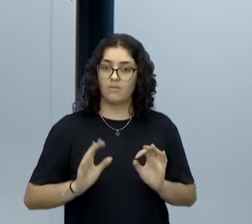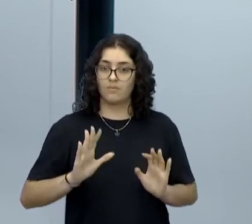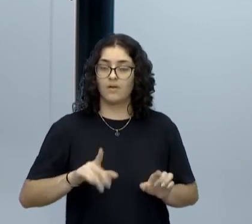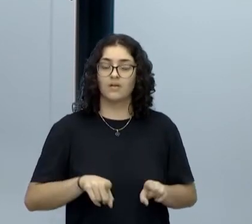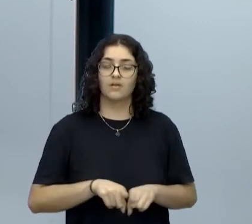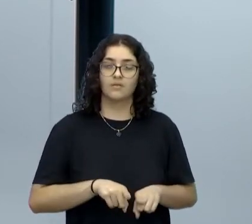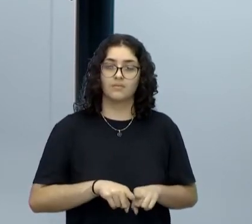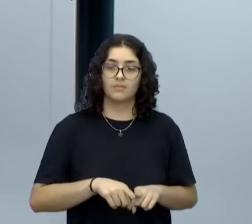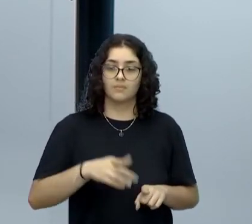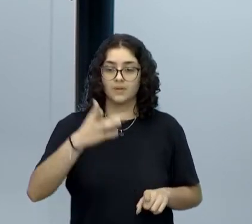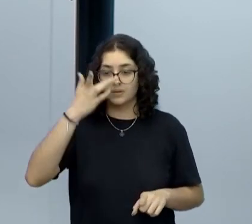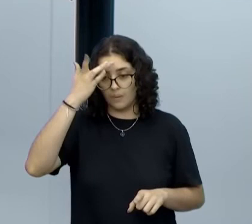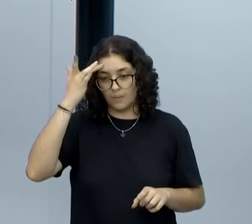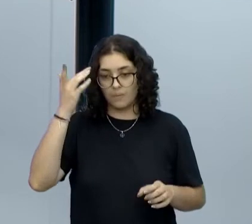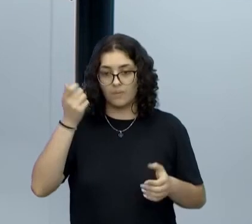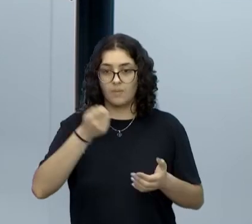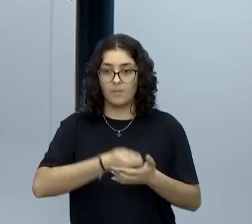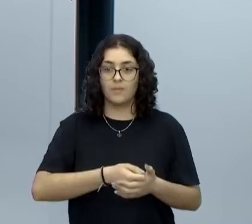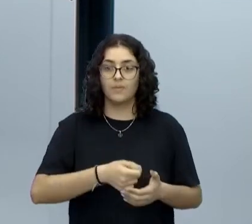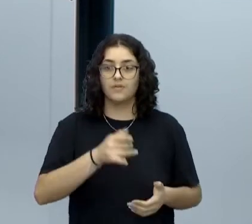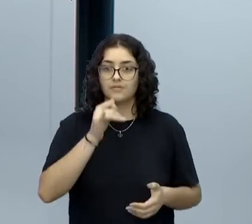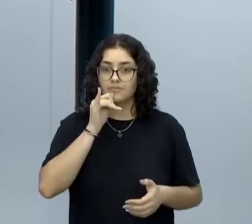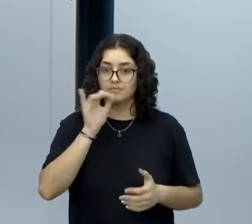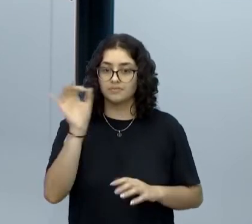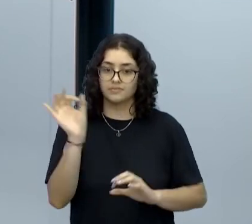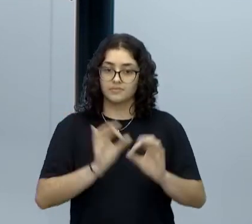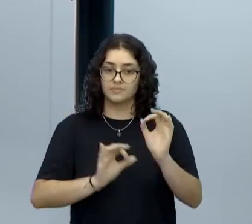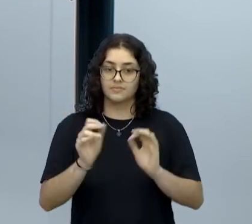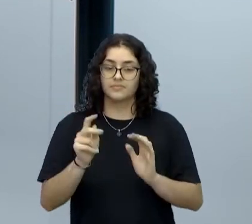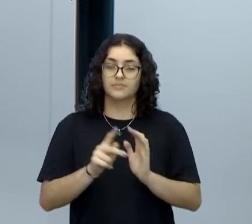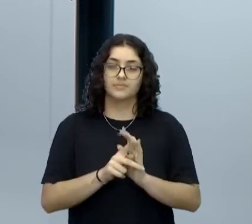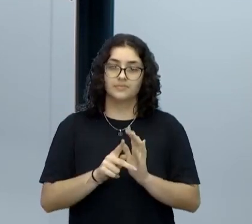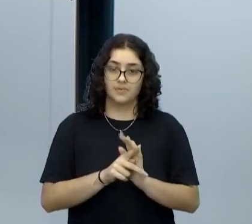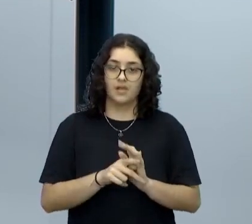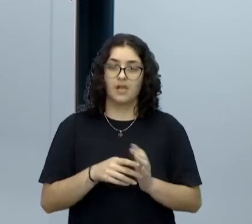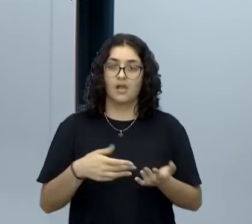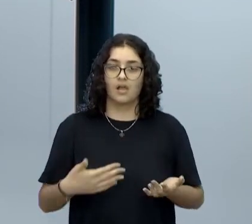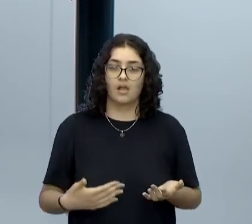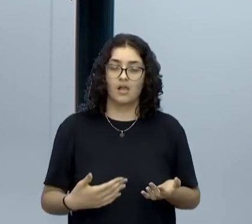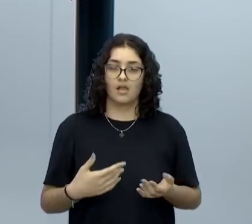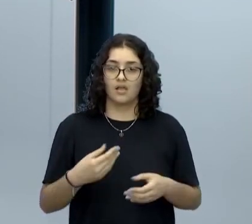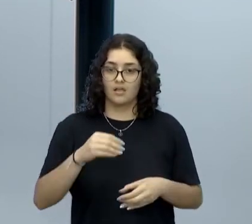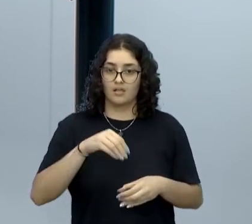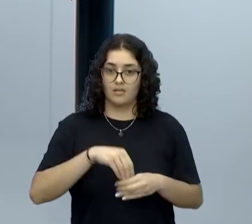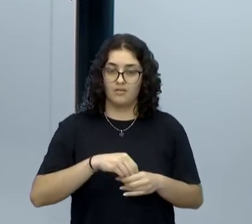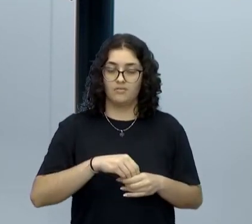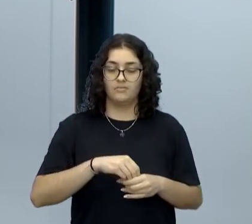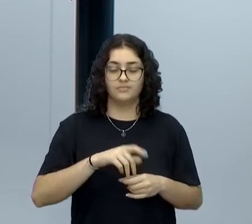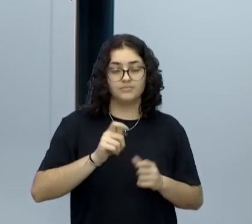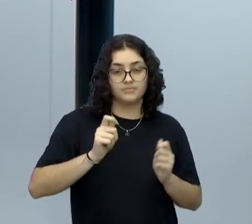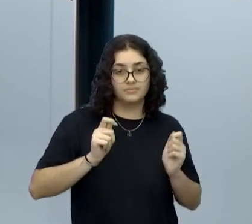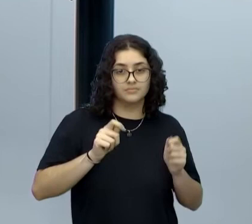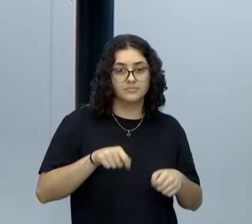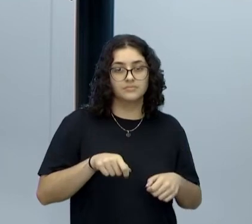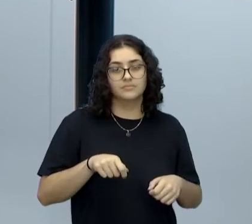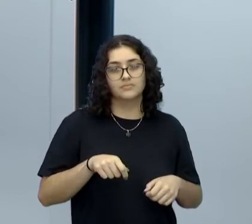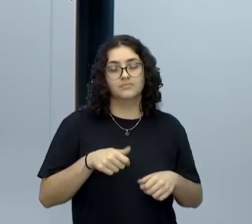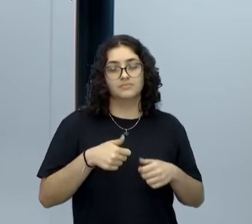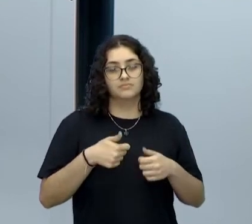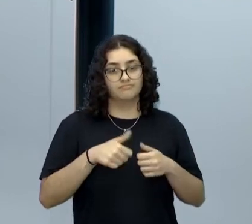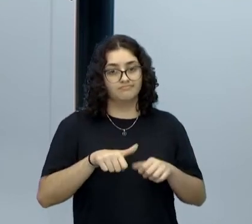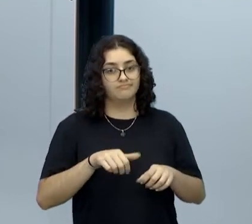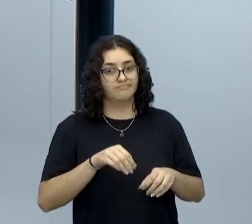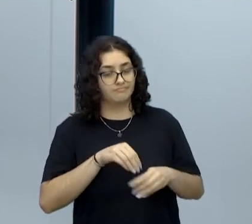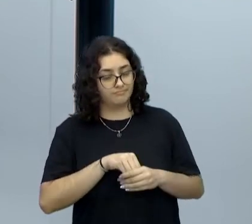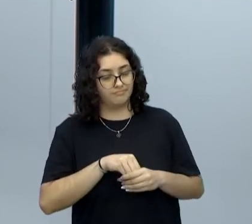para o consumidor final. Se você faz uma aplicação exacerbada, aquele contaminante ele ainda pode ficar retido